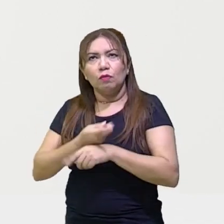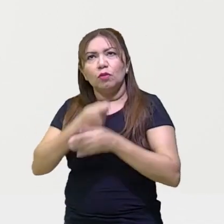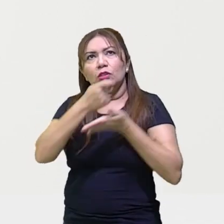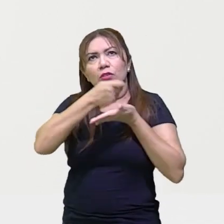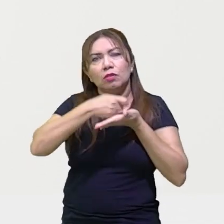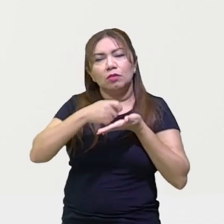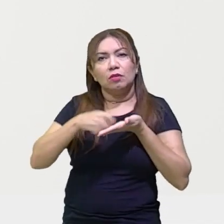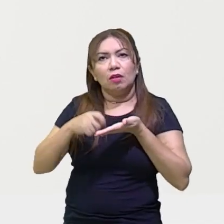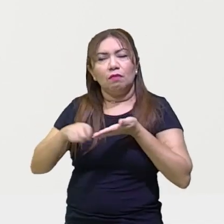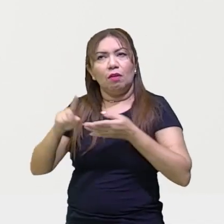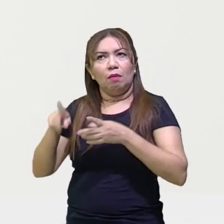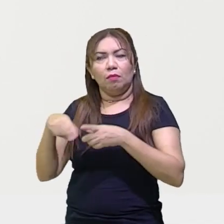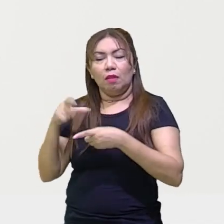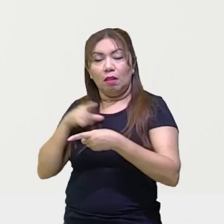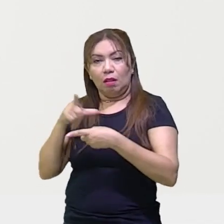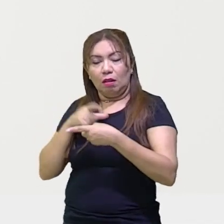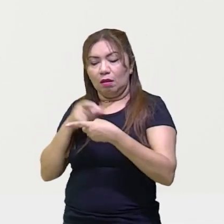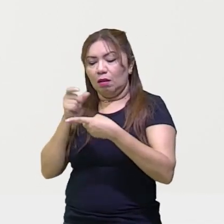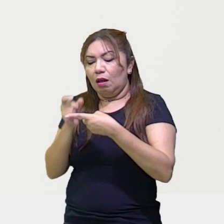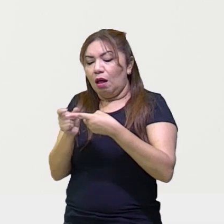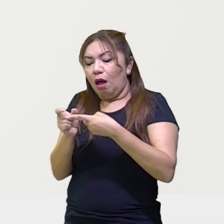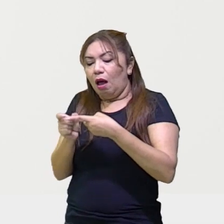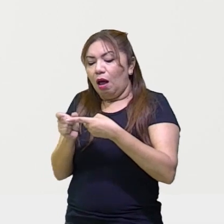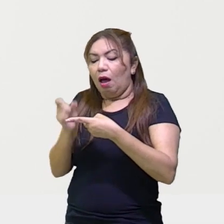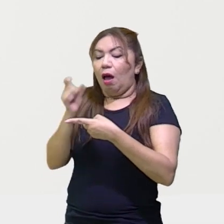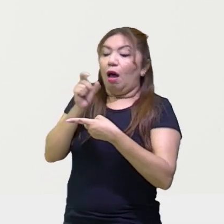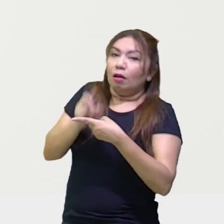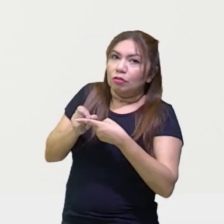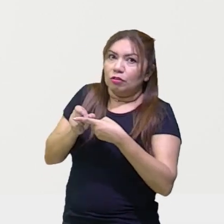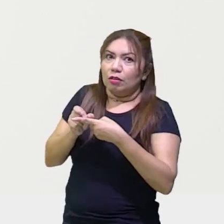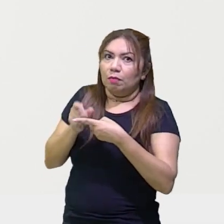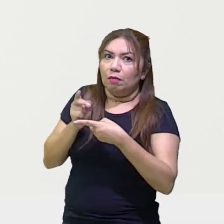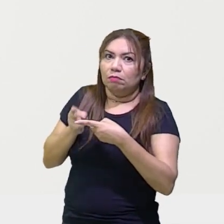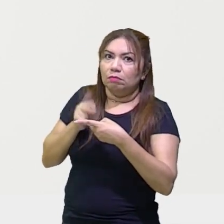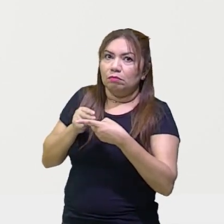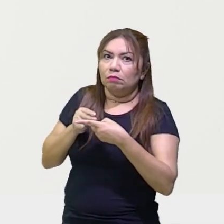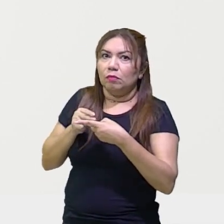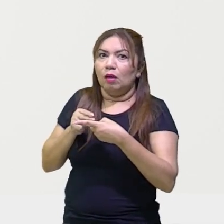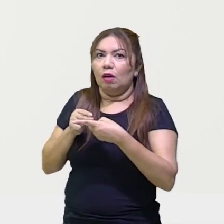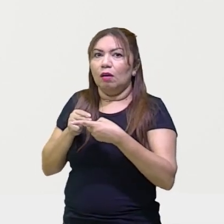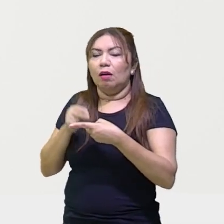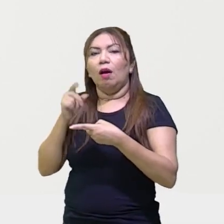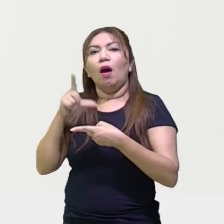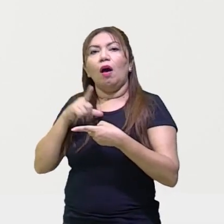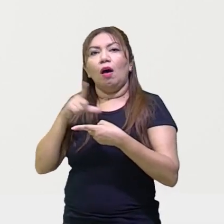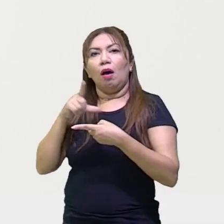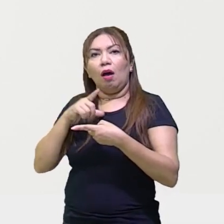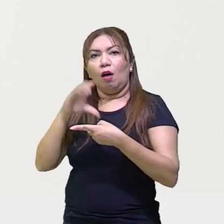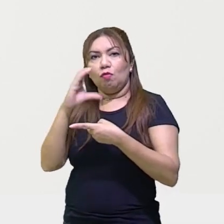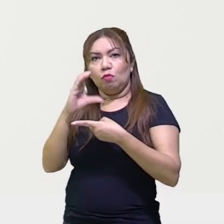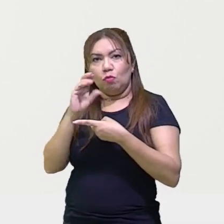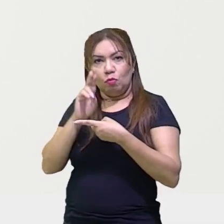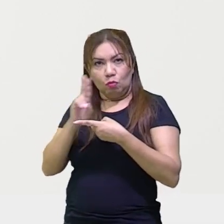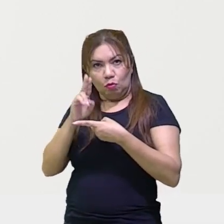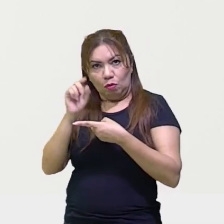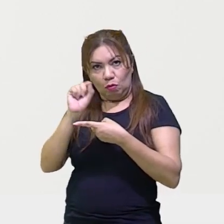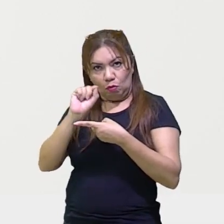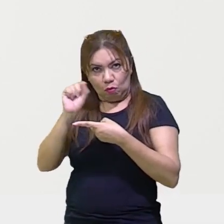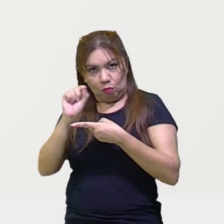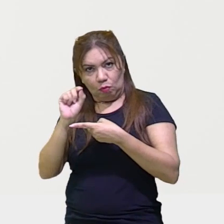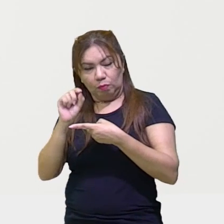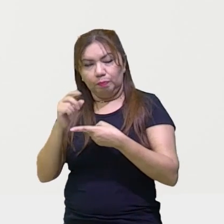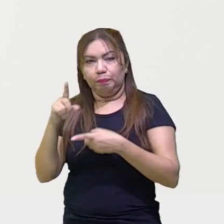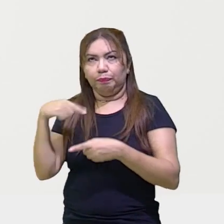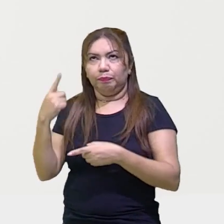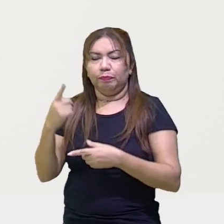seja, penúltima sílaba. Penúltima sílaba, a gente sinalizou lá na palavra açúcar, que é a su. Vamos